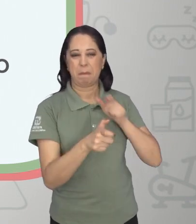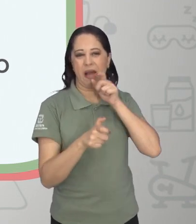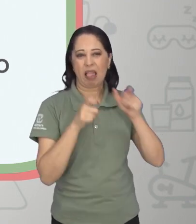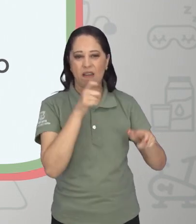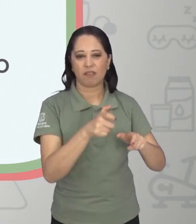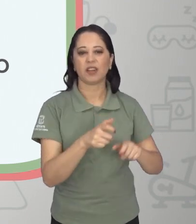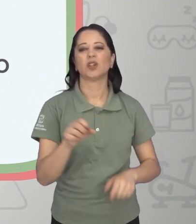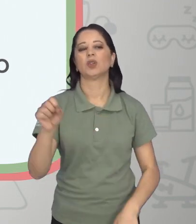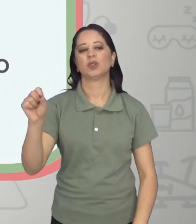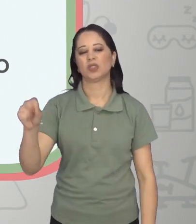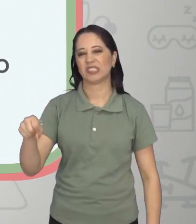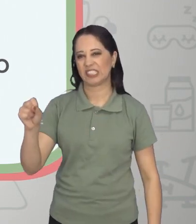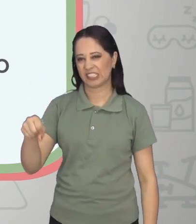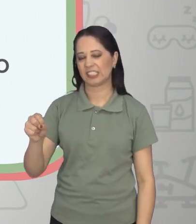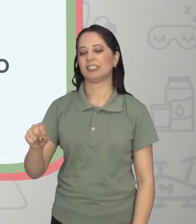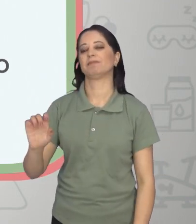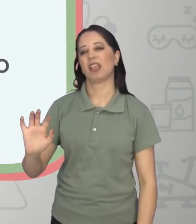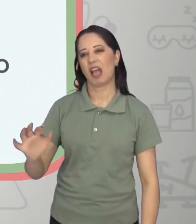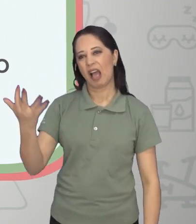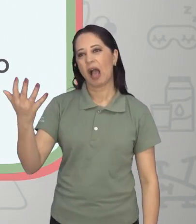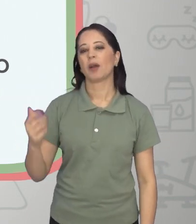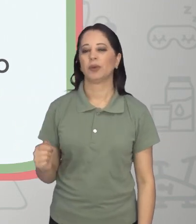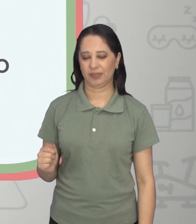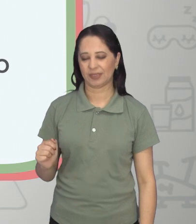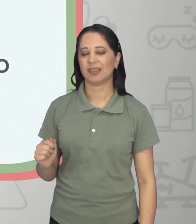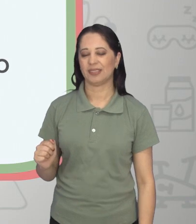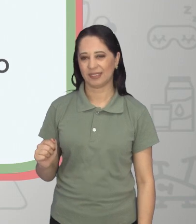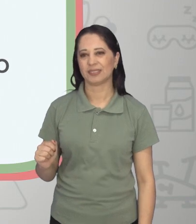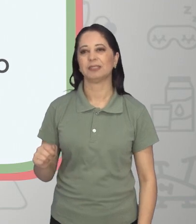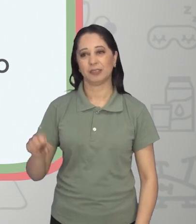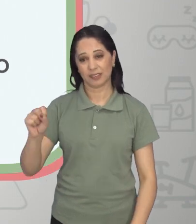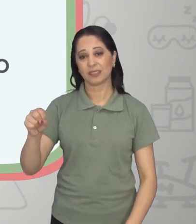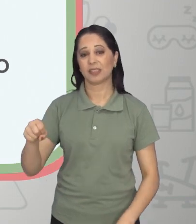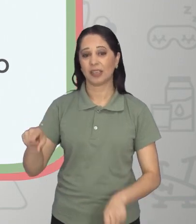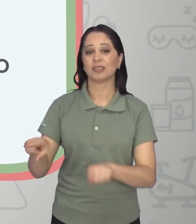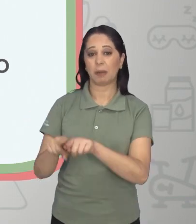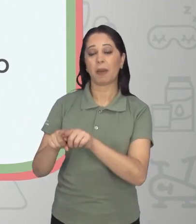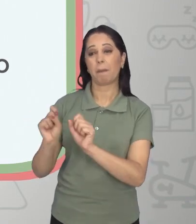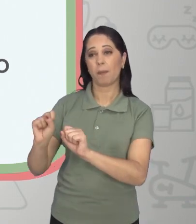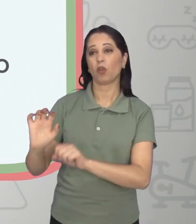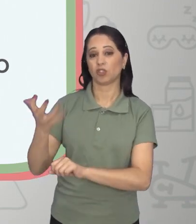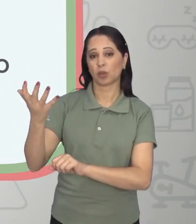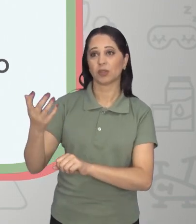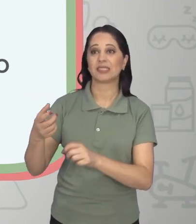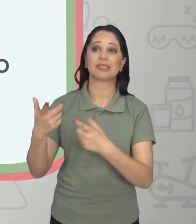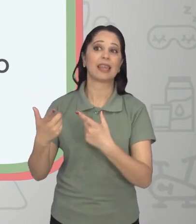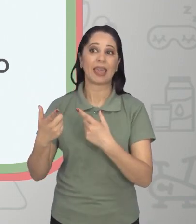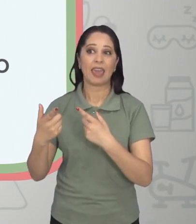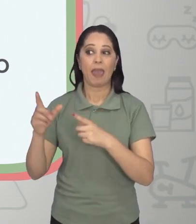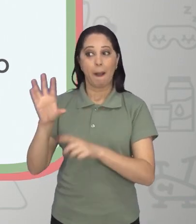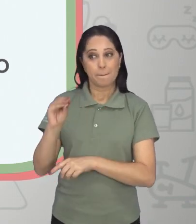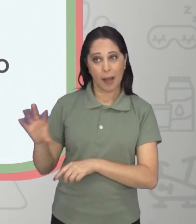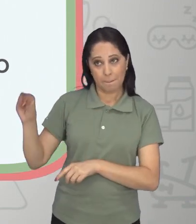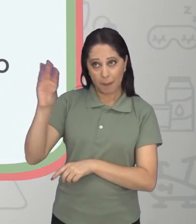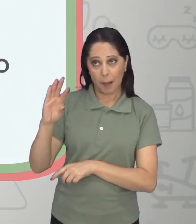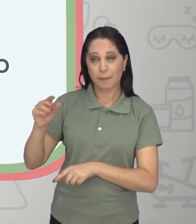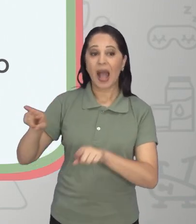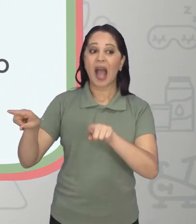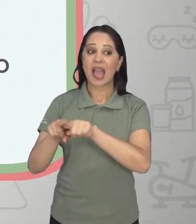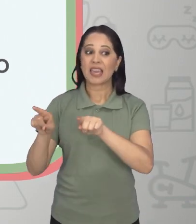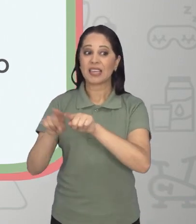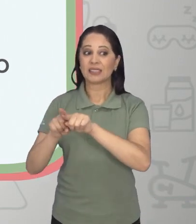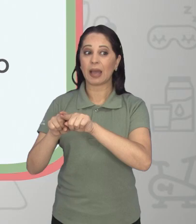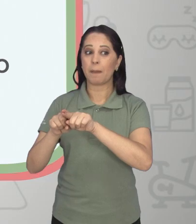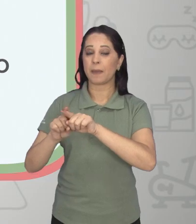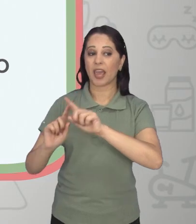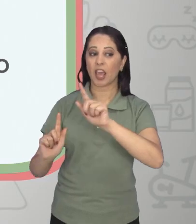O comportamento, copro significa justamente essa coisa de fezes, né? Pode ser tanto da linguagem, mas pode